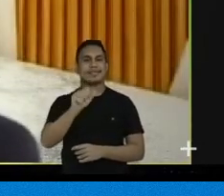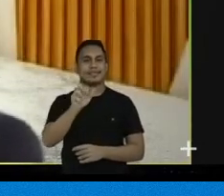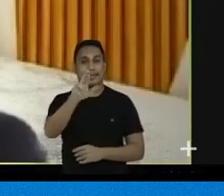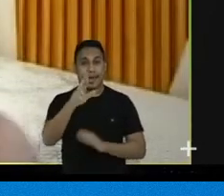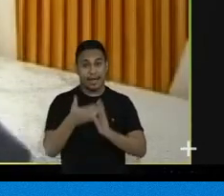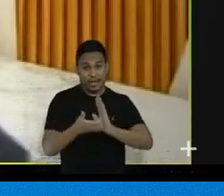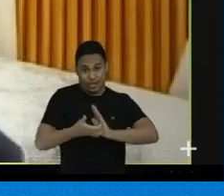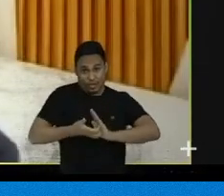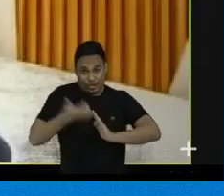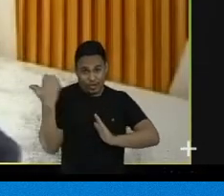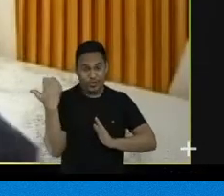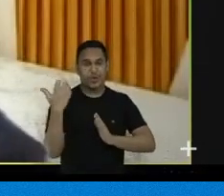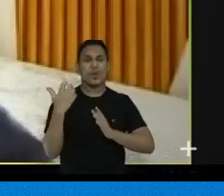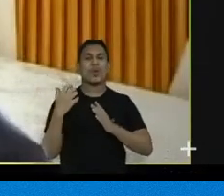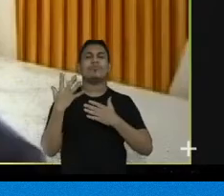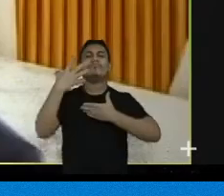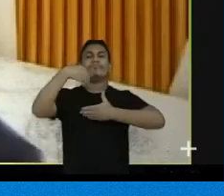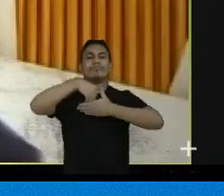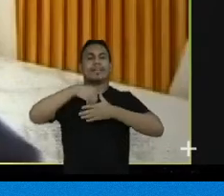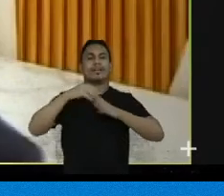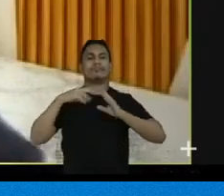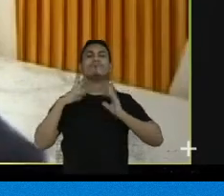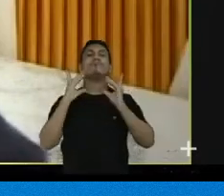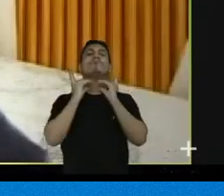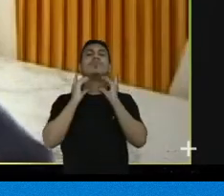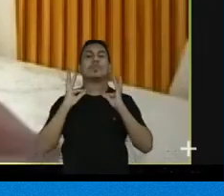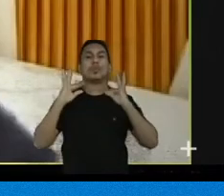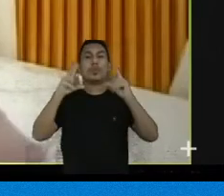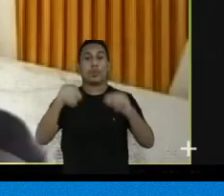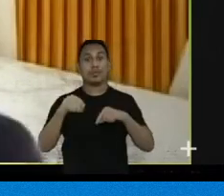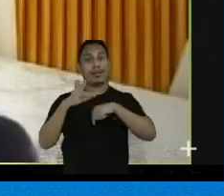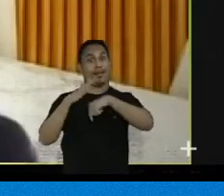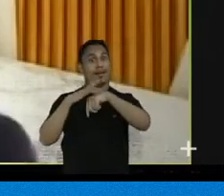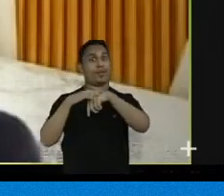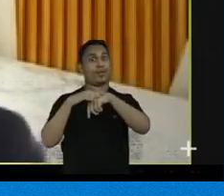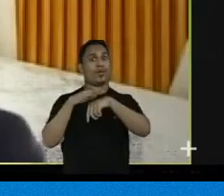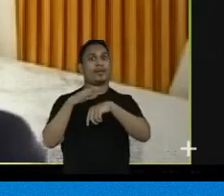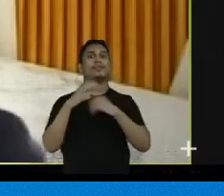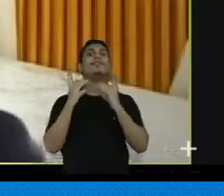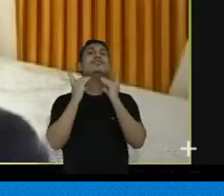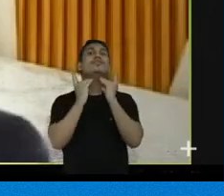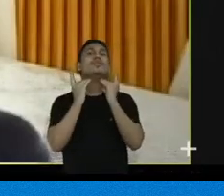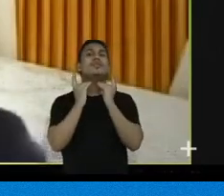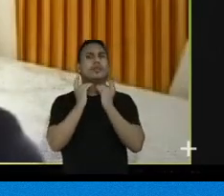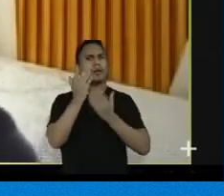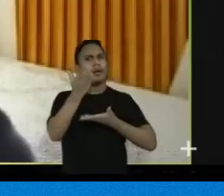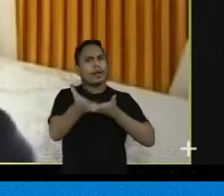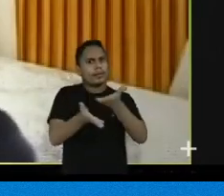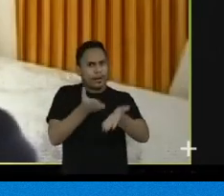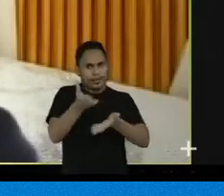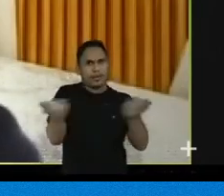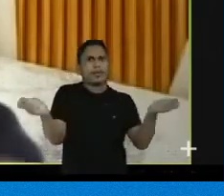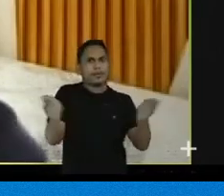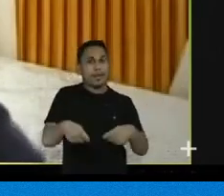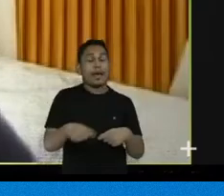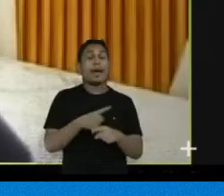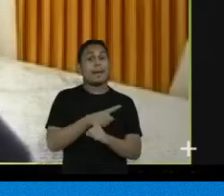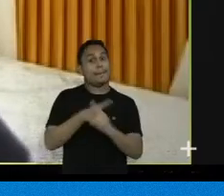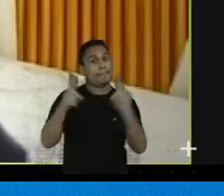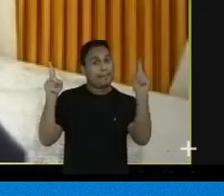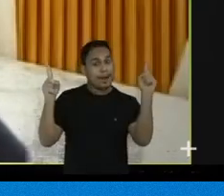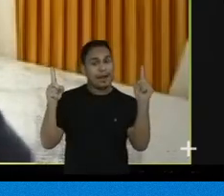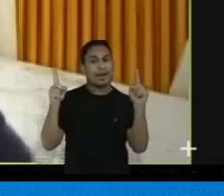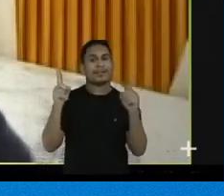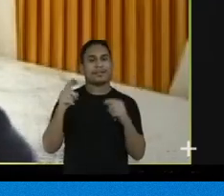tireoglobulinas. Então, a doença de tireoide, ela é tratada. Só não é tratada a doença autoimune. Então, se o